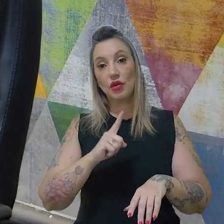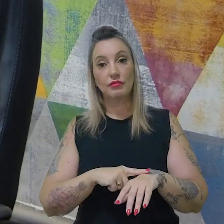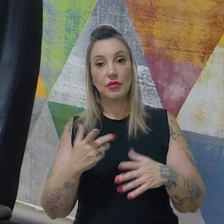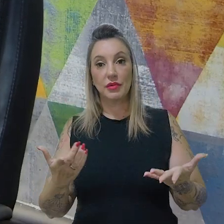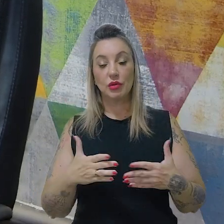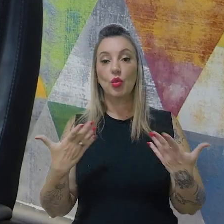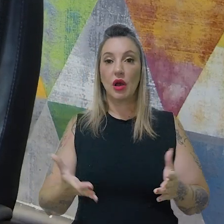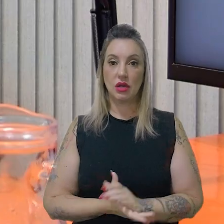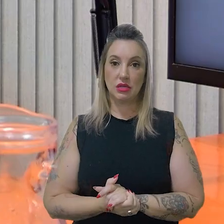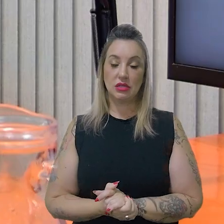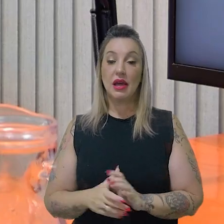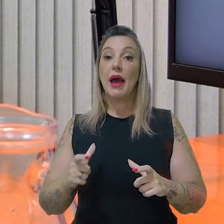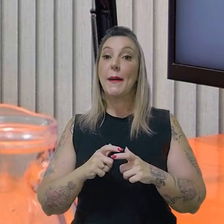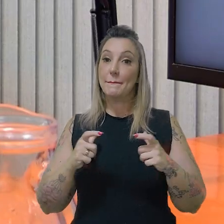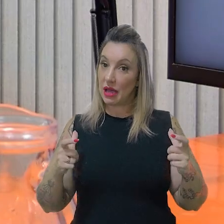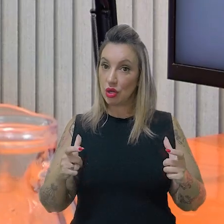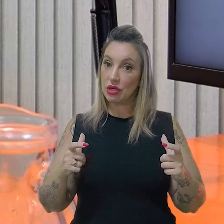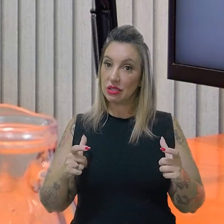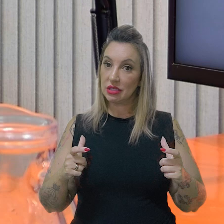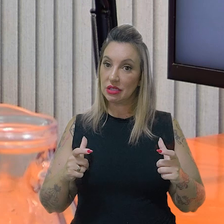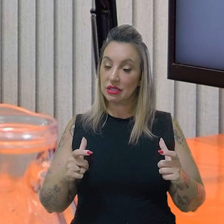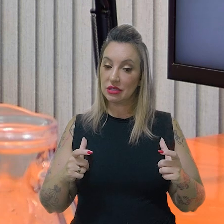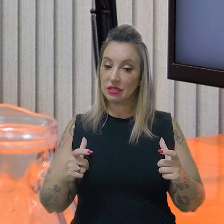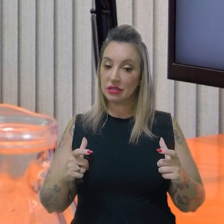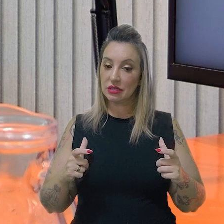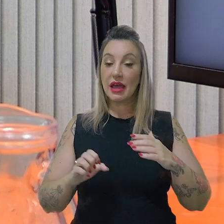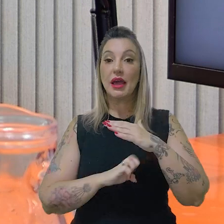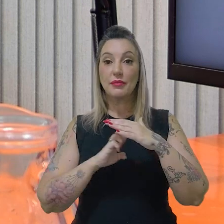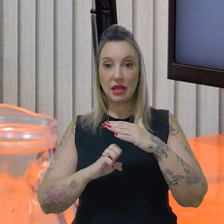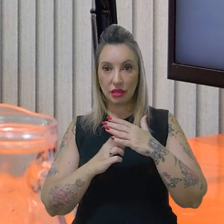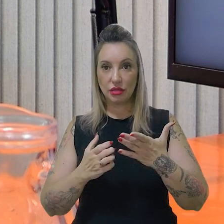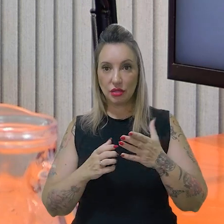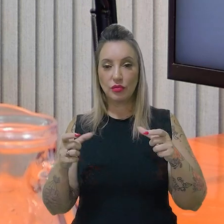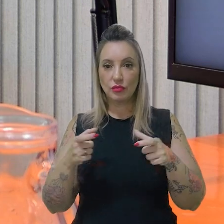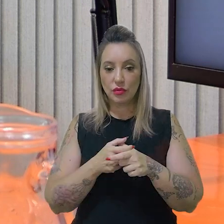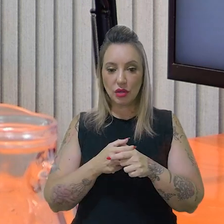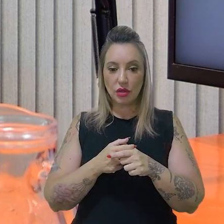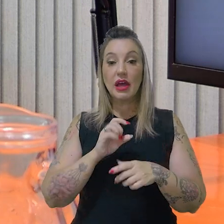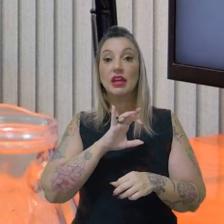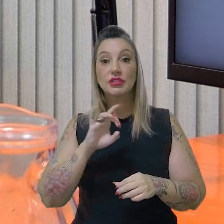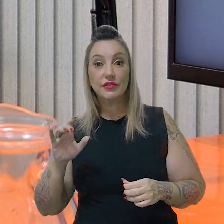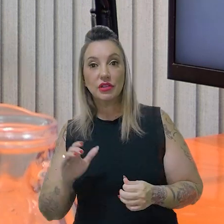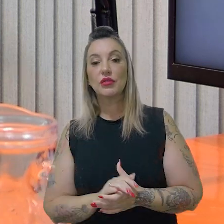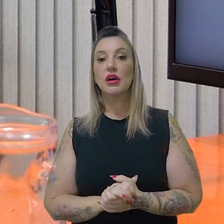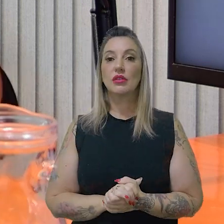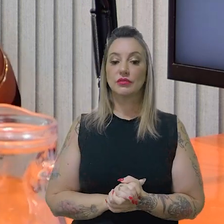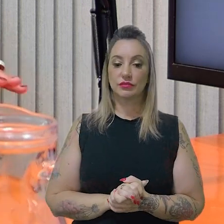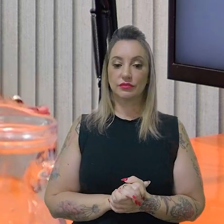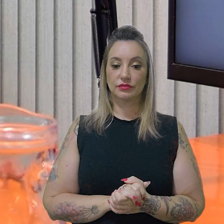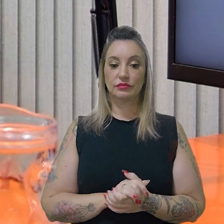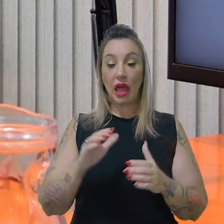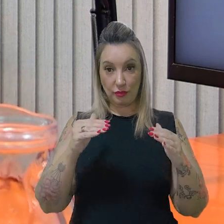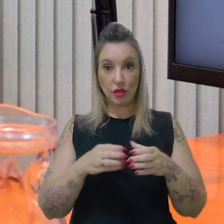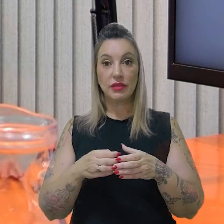é que é a maioria é de empreendedora micro empreendedora individual que tá é o seu nicho